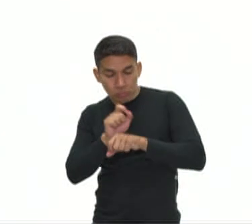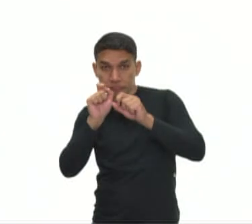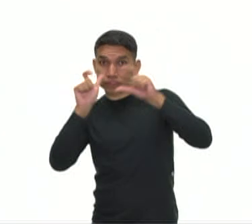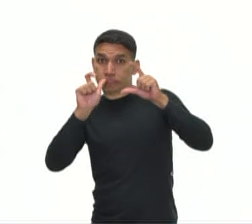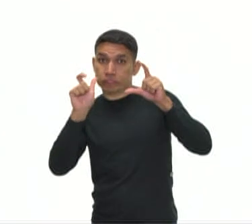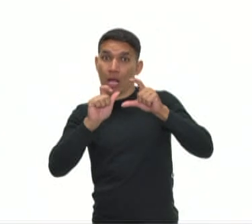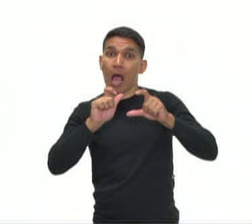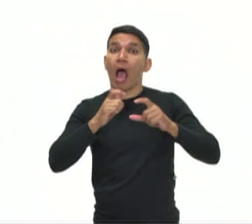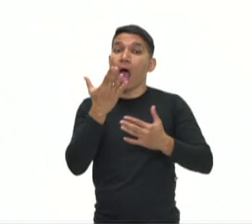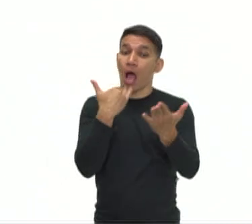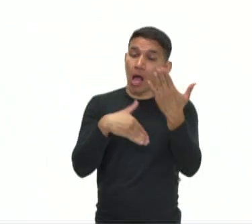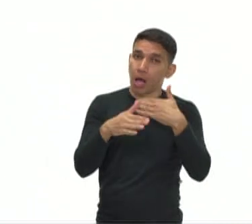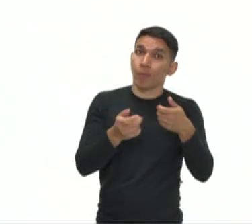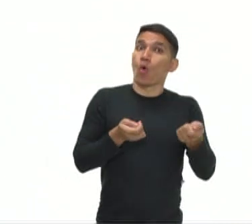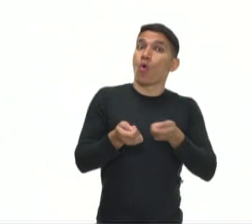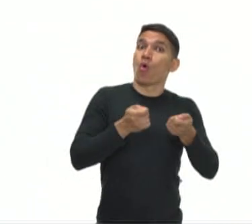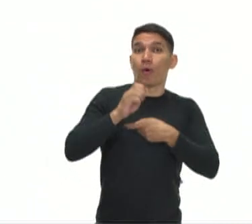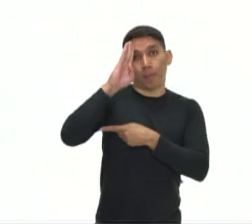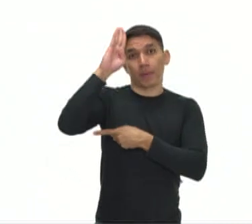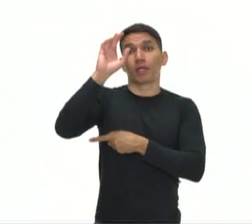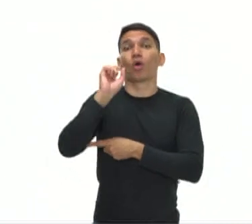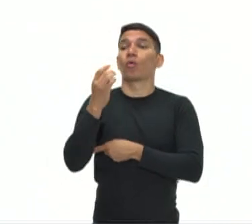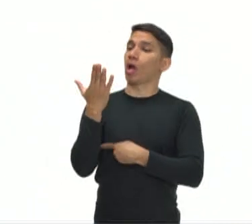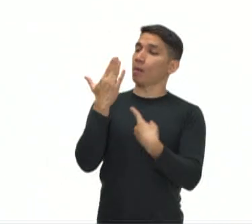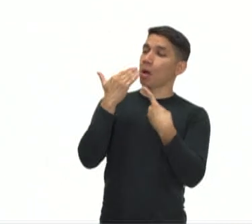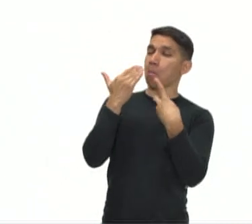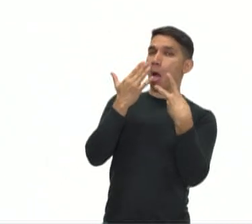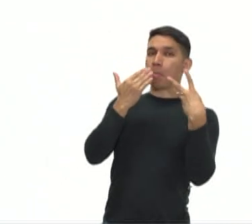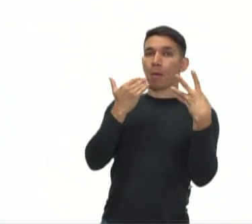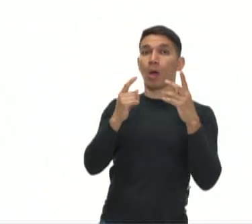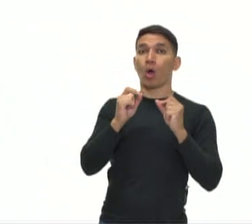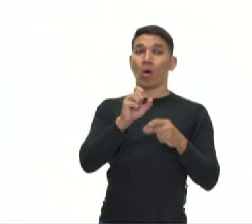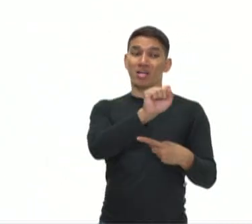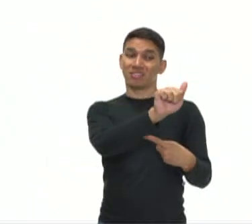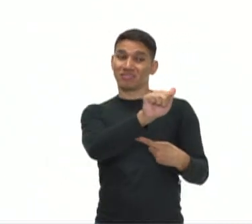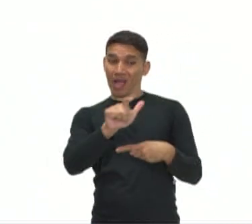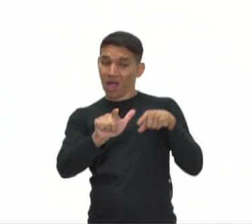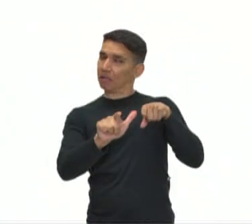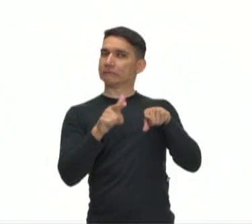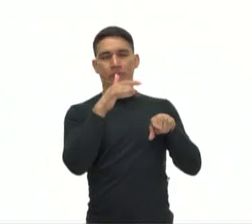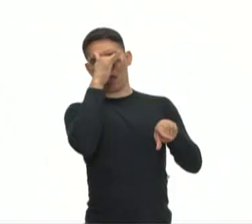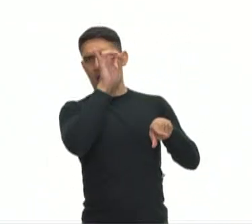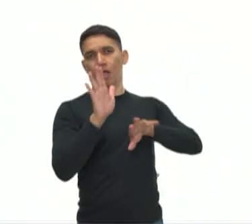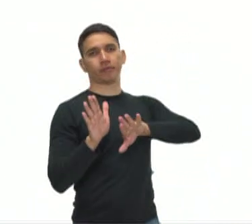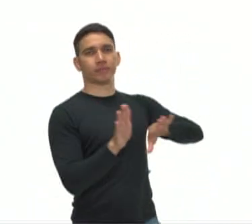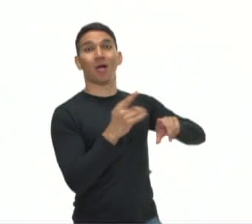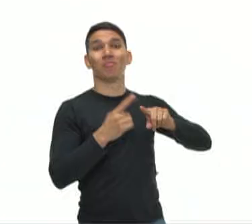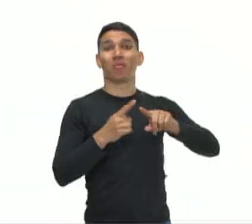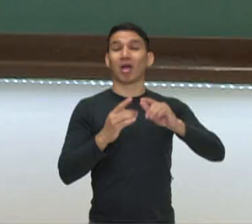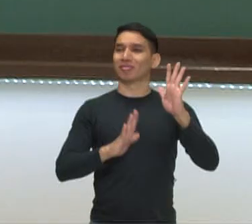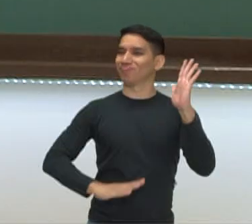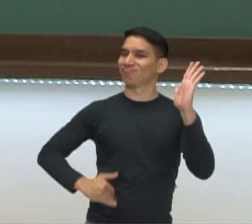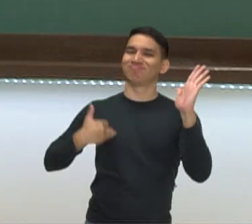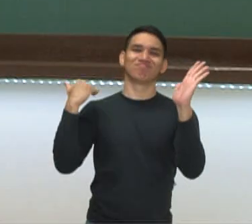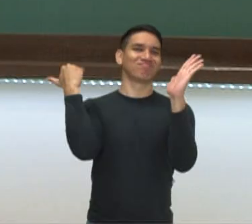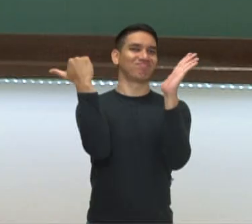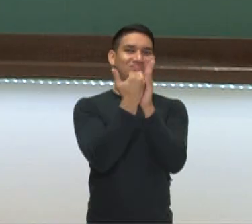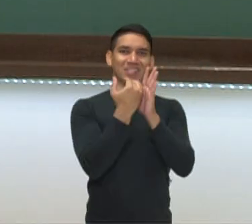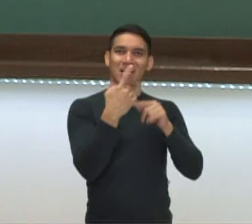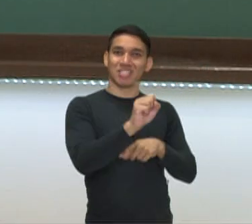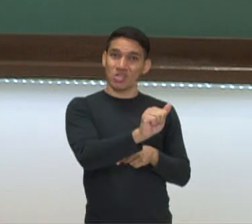alimentação, controlar principalmente a ingestão de sal, porque é o excesso de sódio o